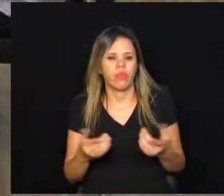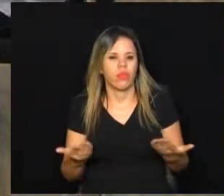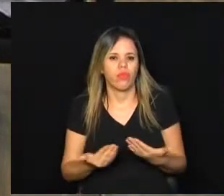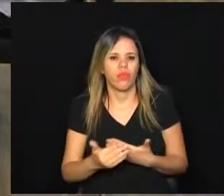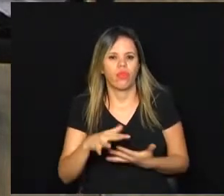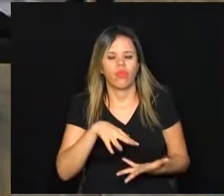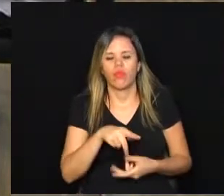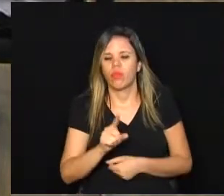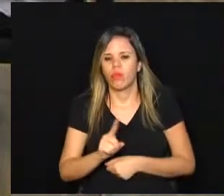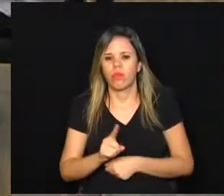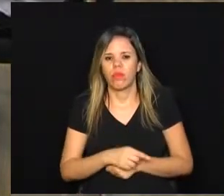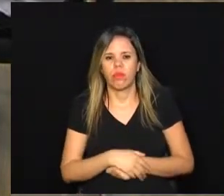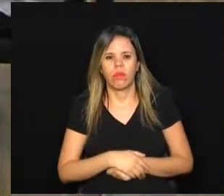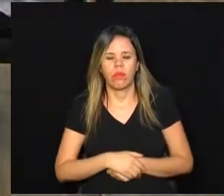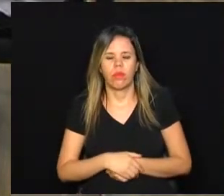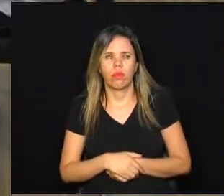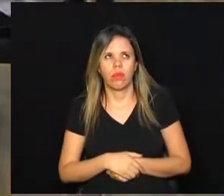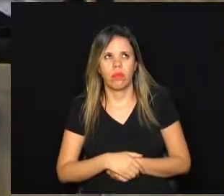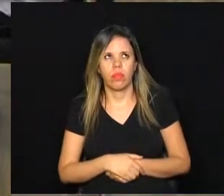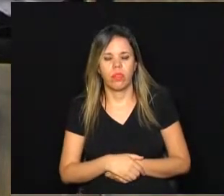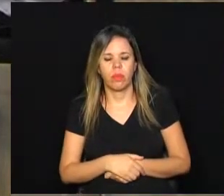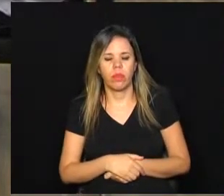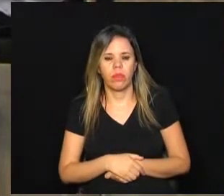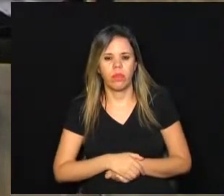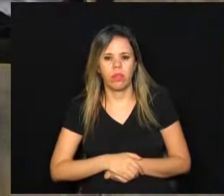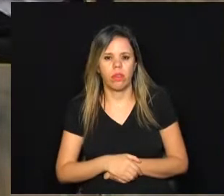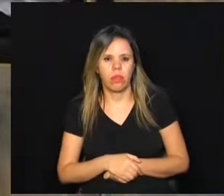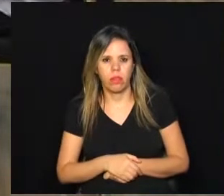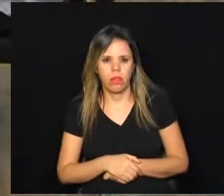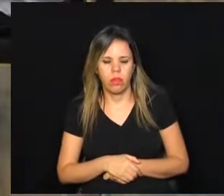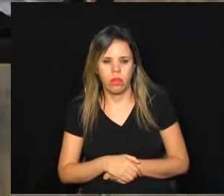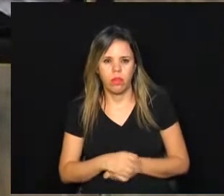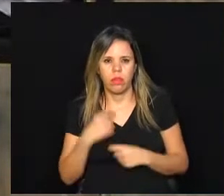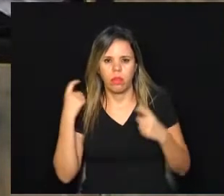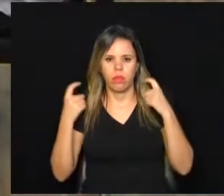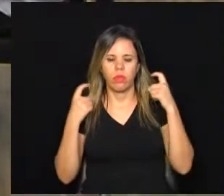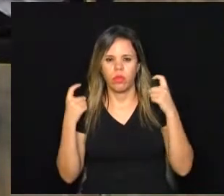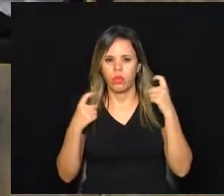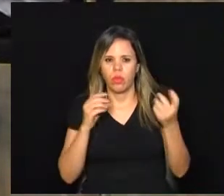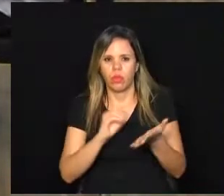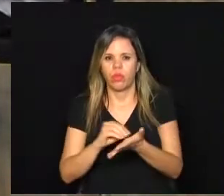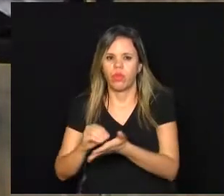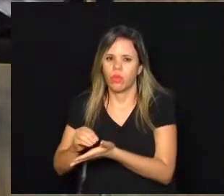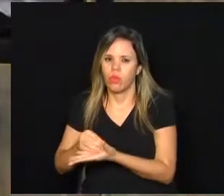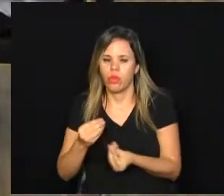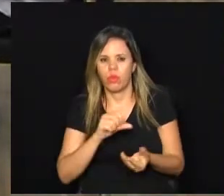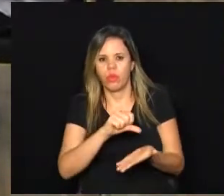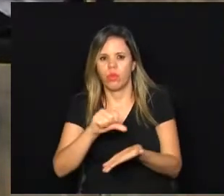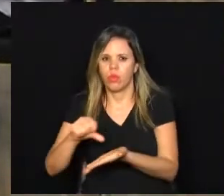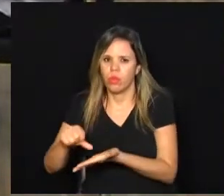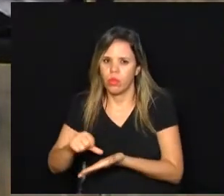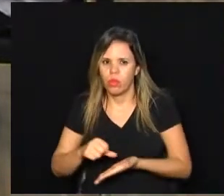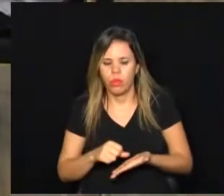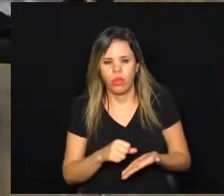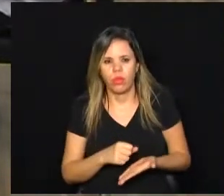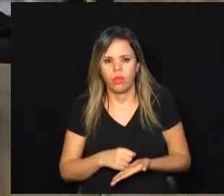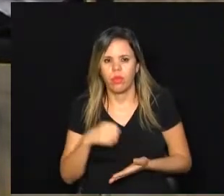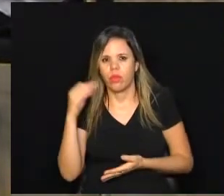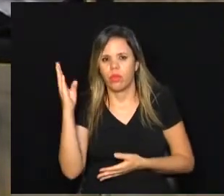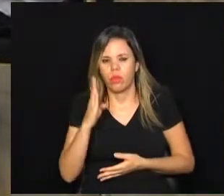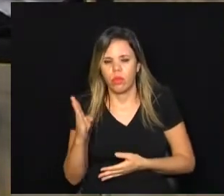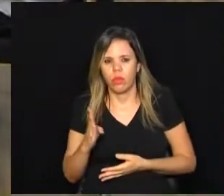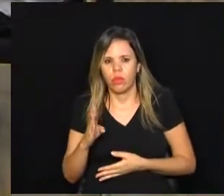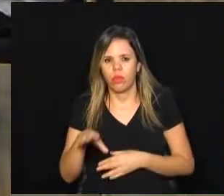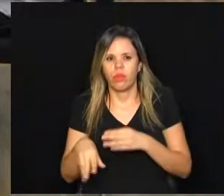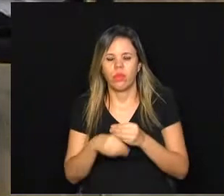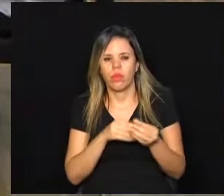no mundo ou não? Te preocupa essa escassez em muitas regiões? Porque o Brasil inserido